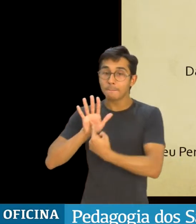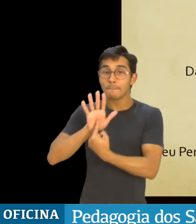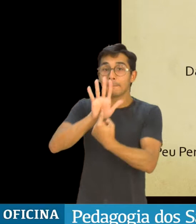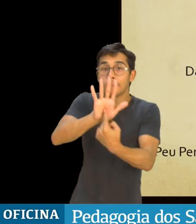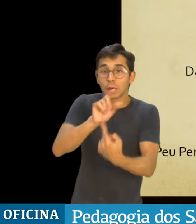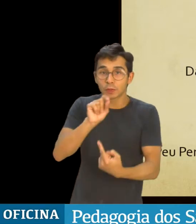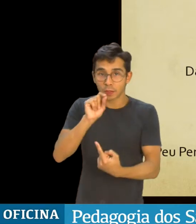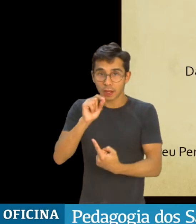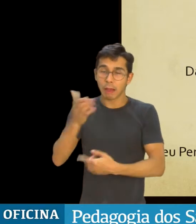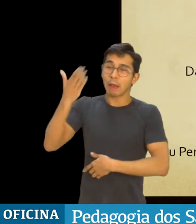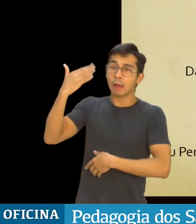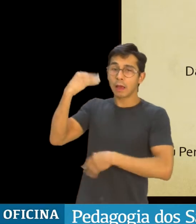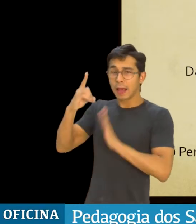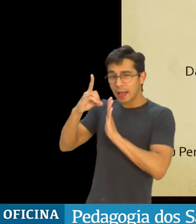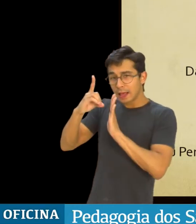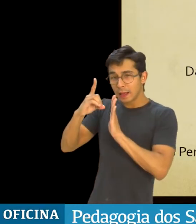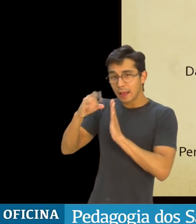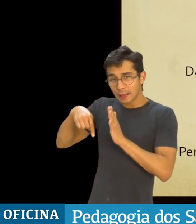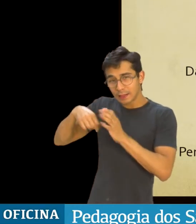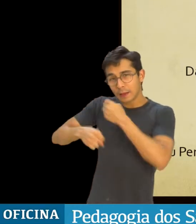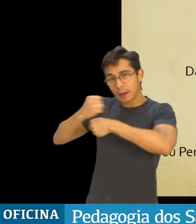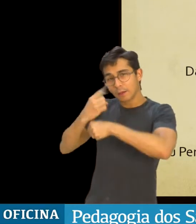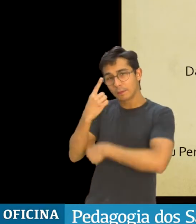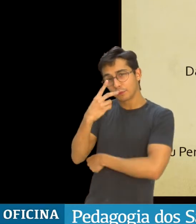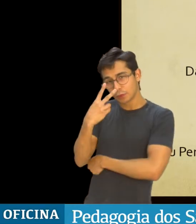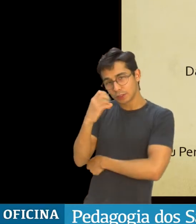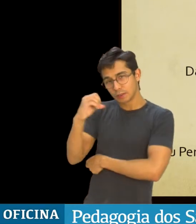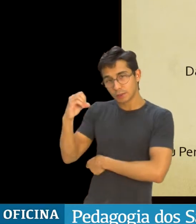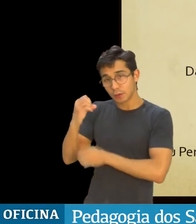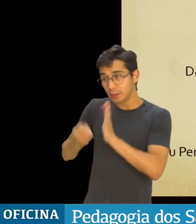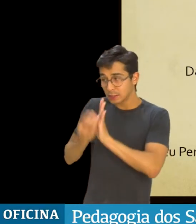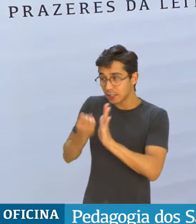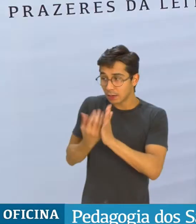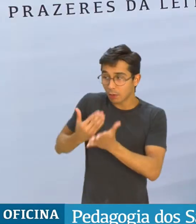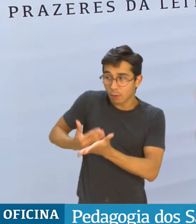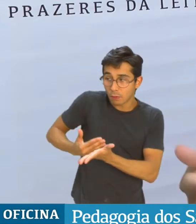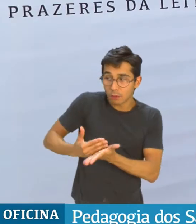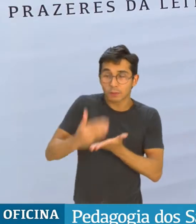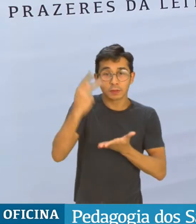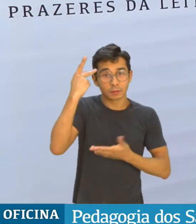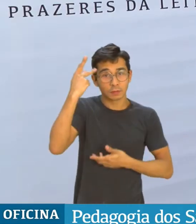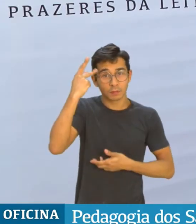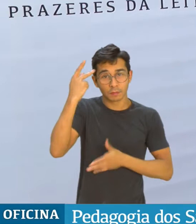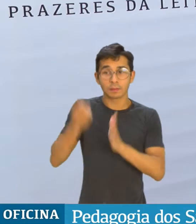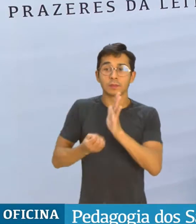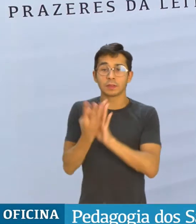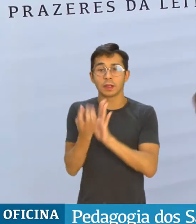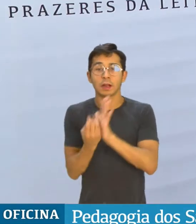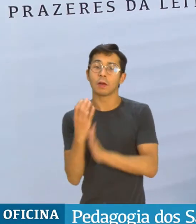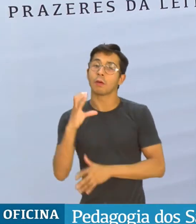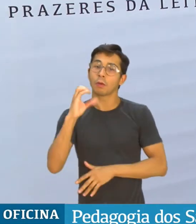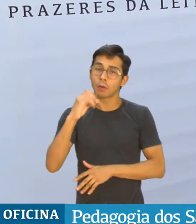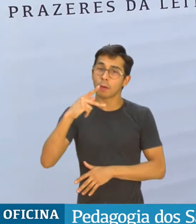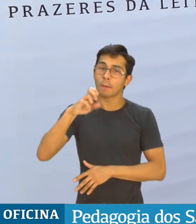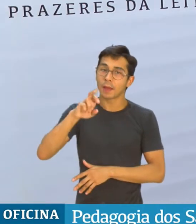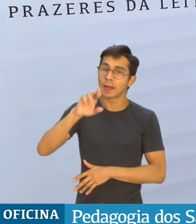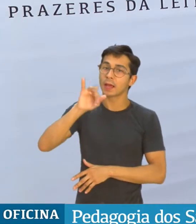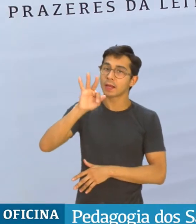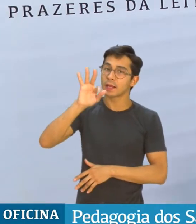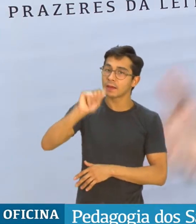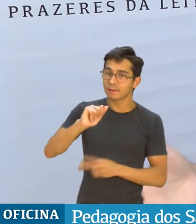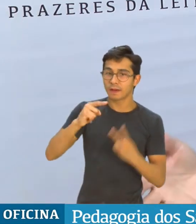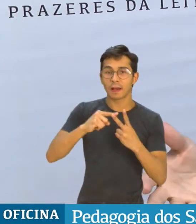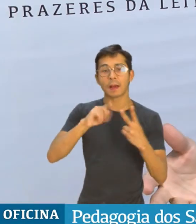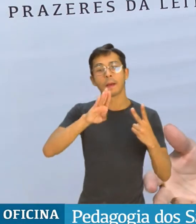nessa primeira década, né, aqui em São Paulo. Então tem o sarau da Cooperifa, sarau do Binho, sarau da Demar,